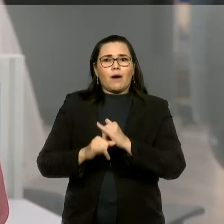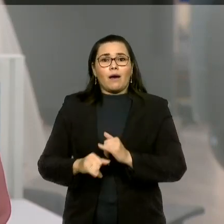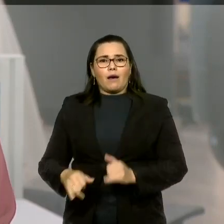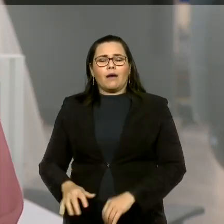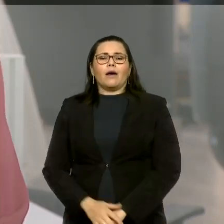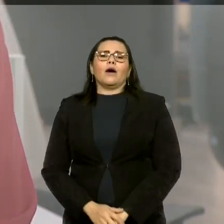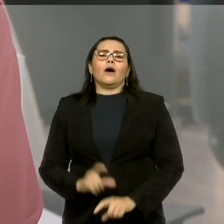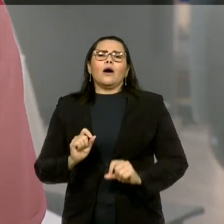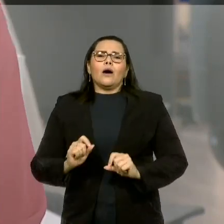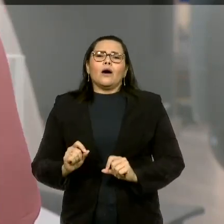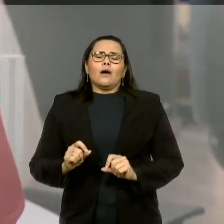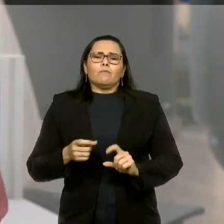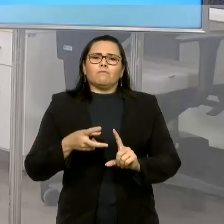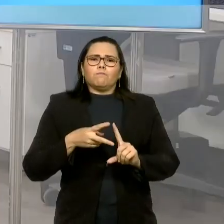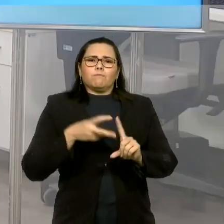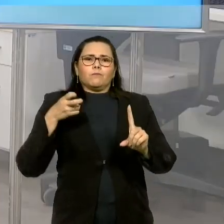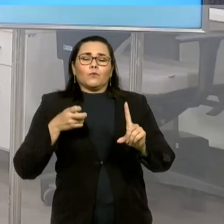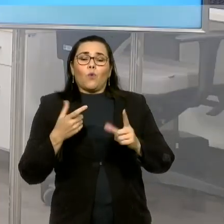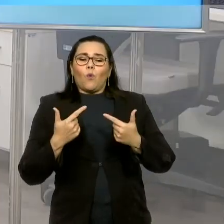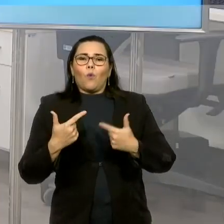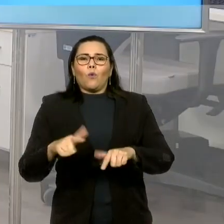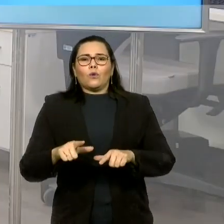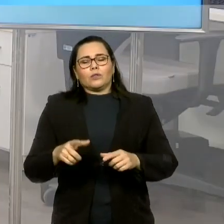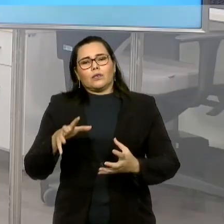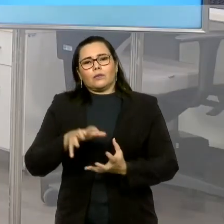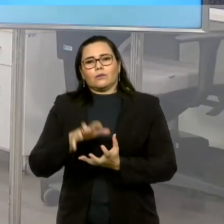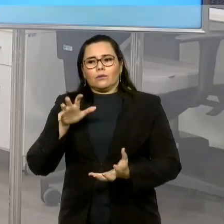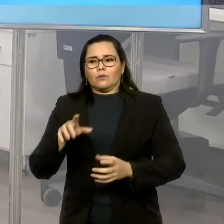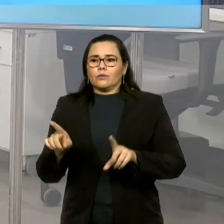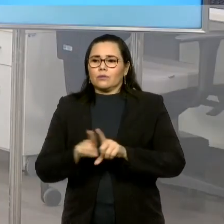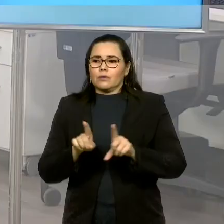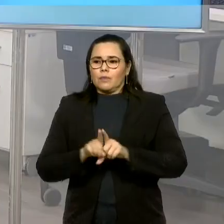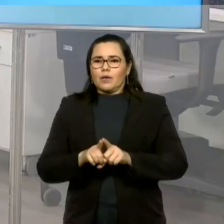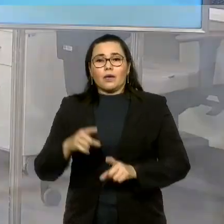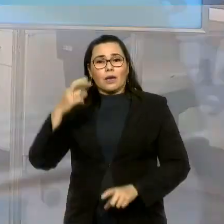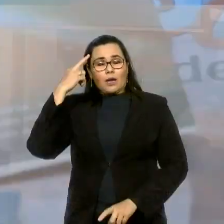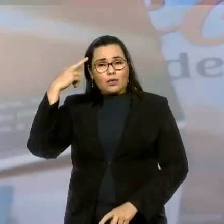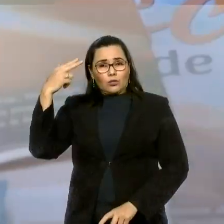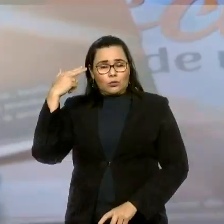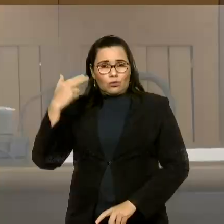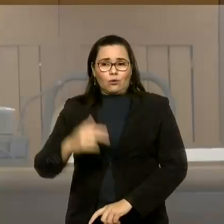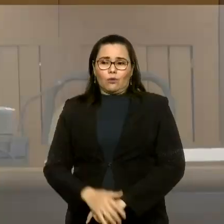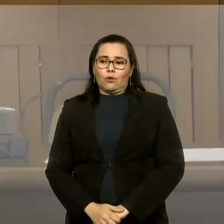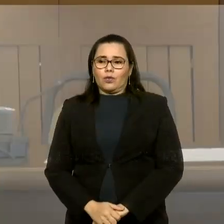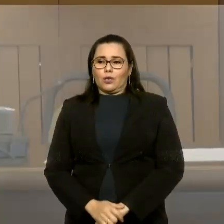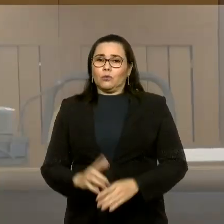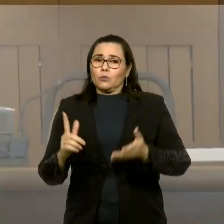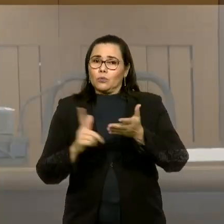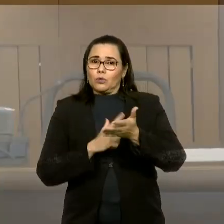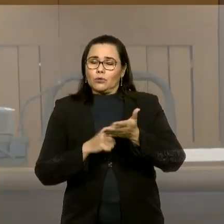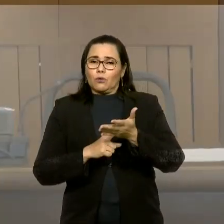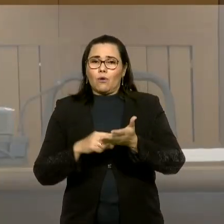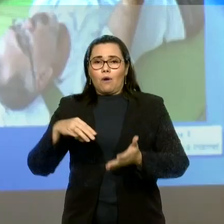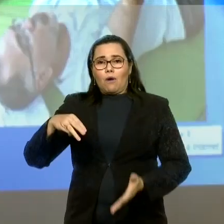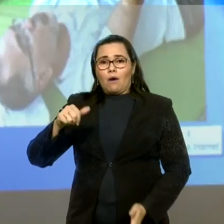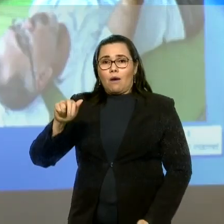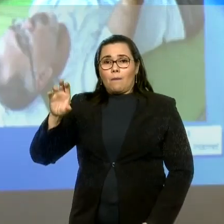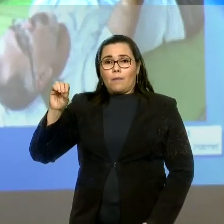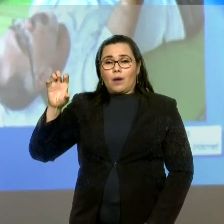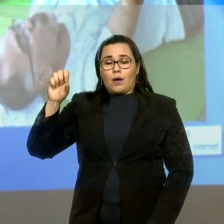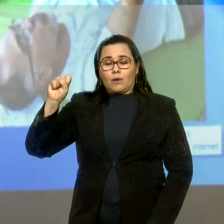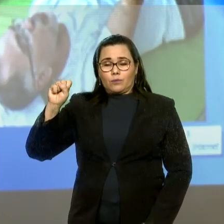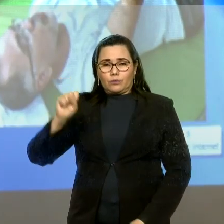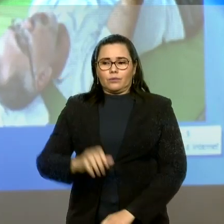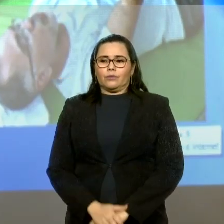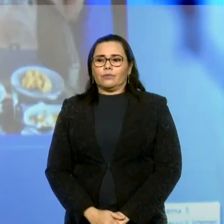financeiros contra idosos e a história de superação contada em livro do escritor Marcos suares Brasil é o que